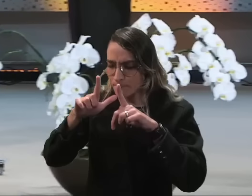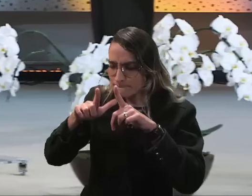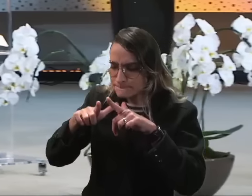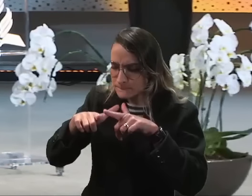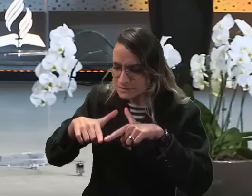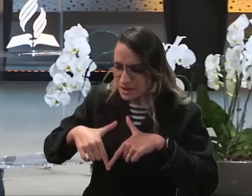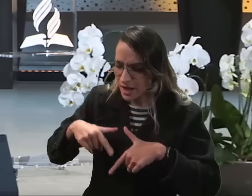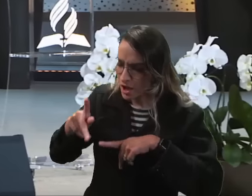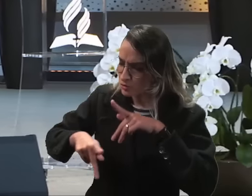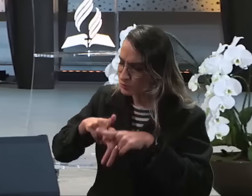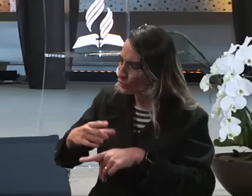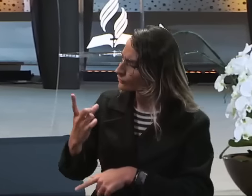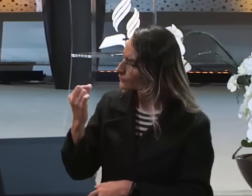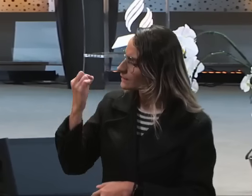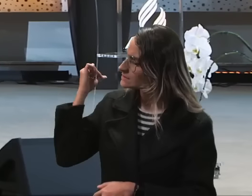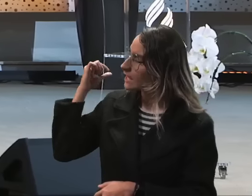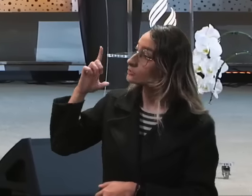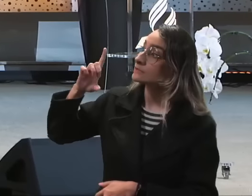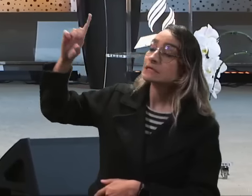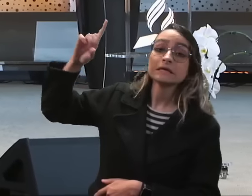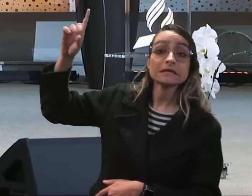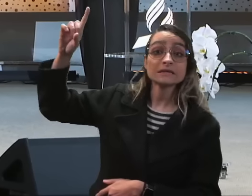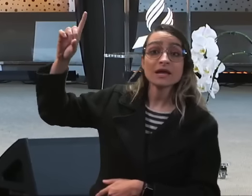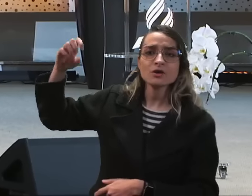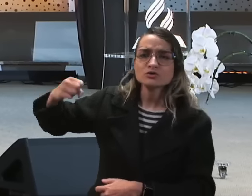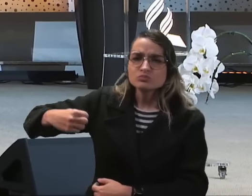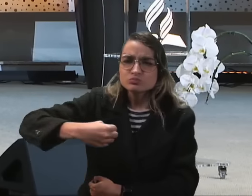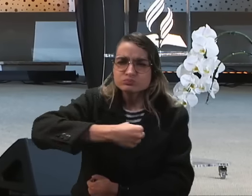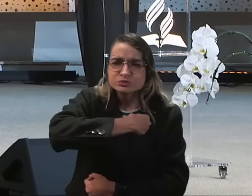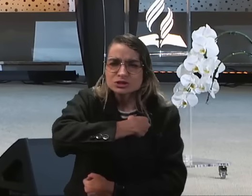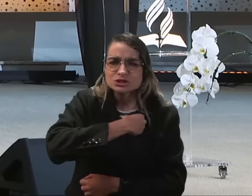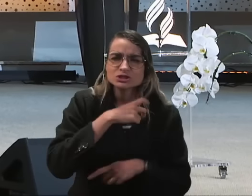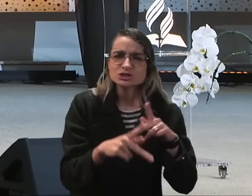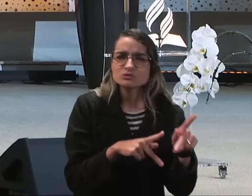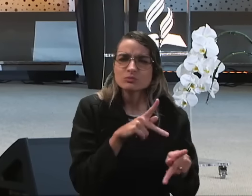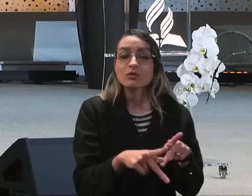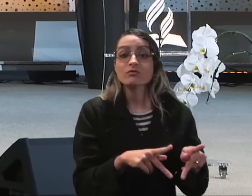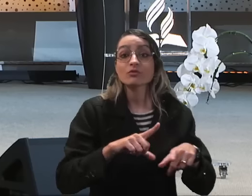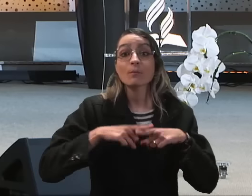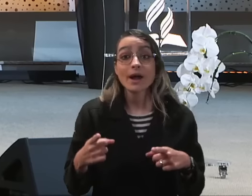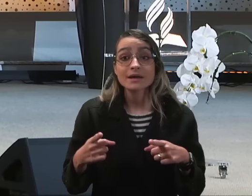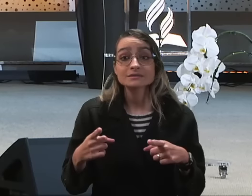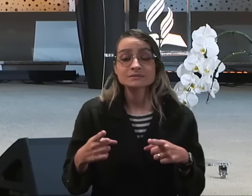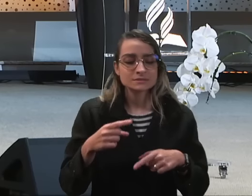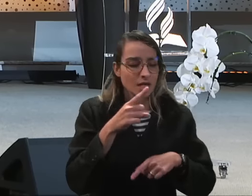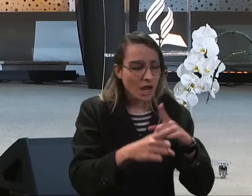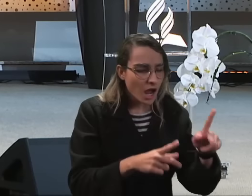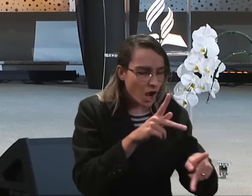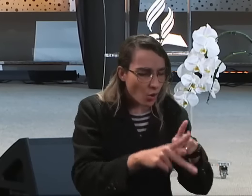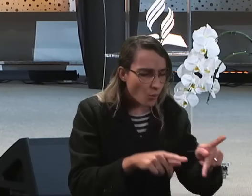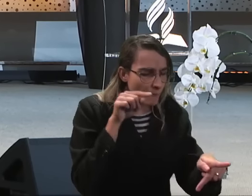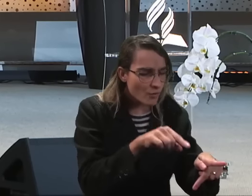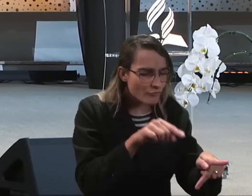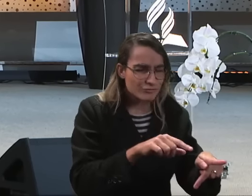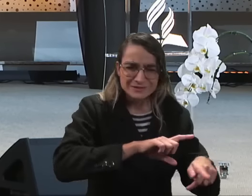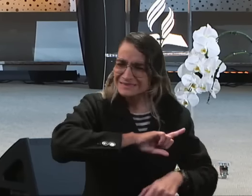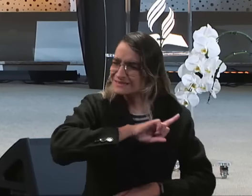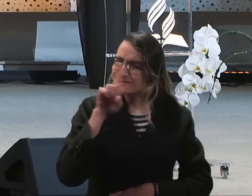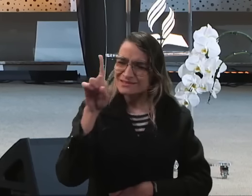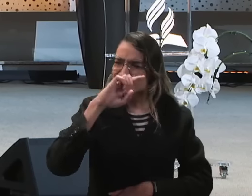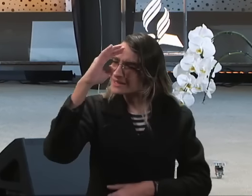protegeu e ainda assim muitos não creram e eu levanto a